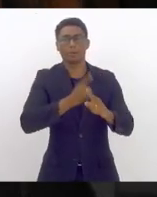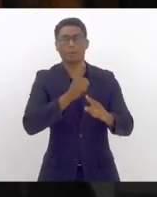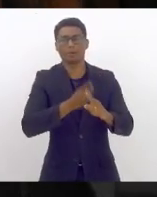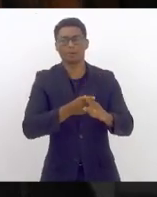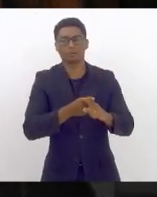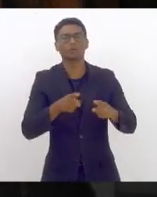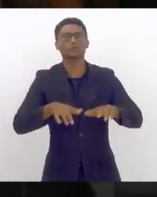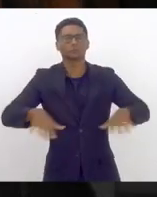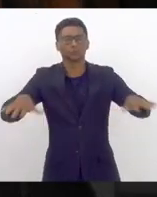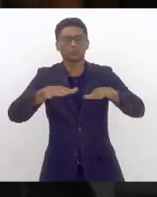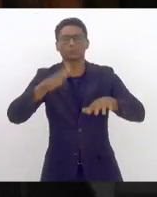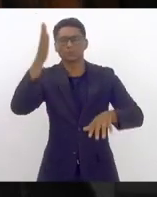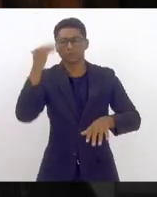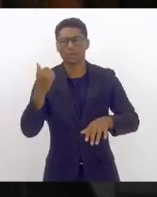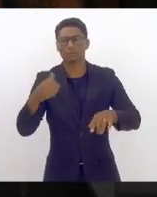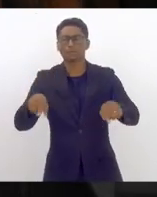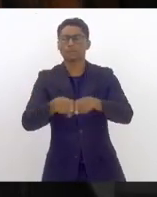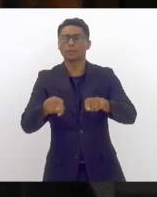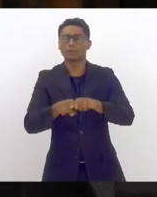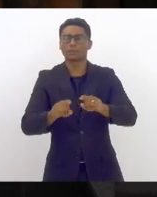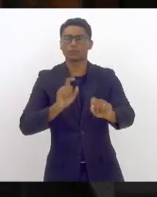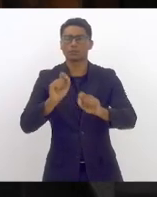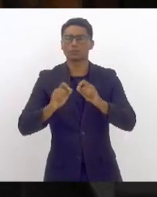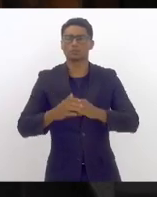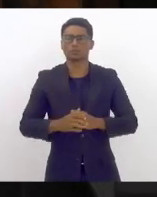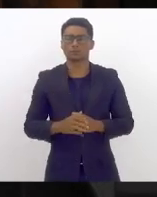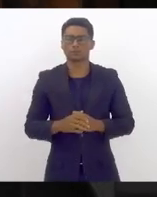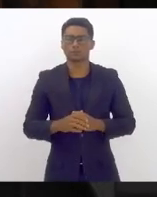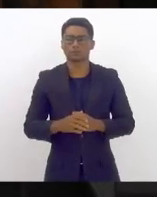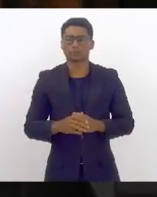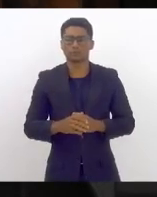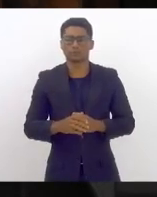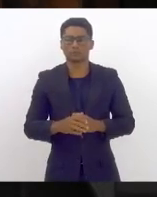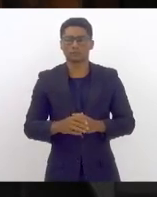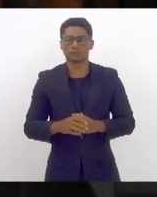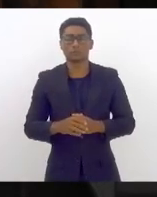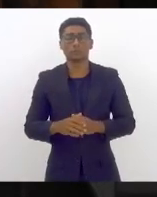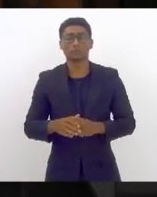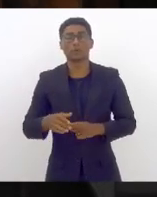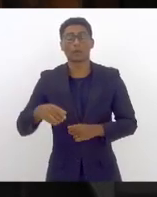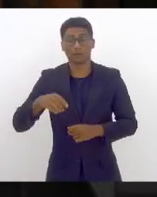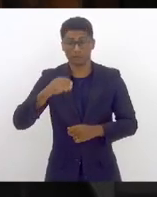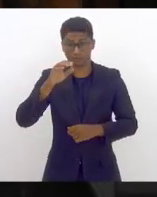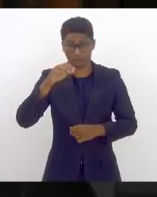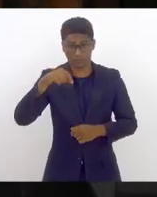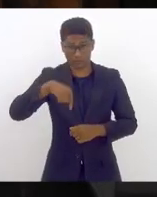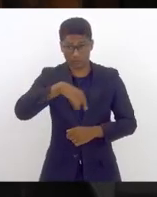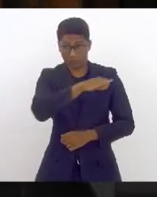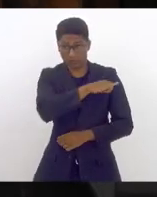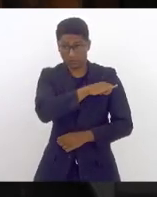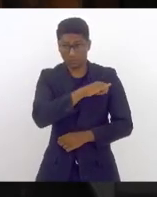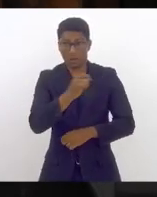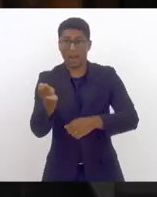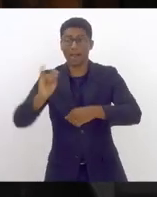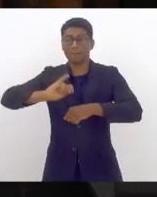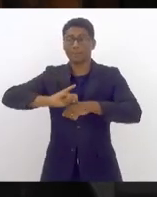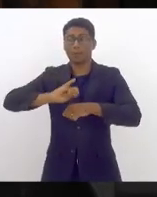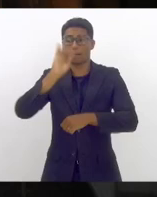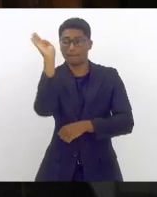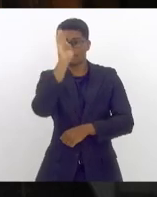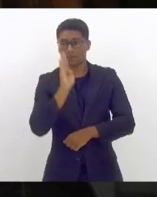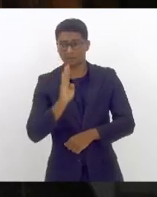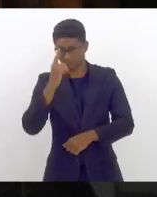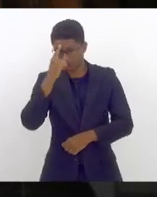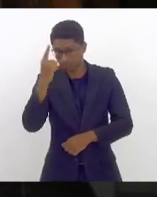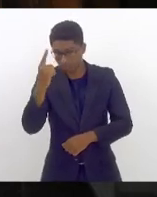inclusive, da herança de termos sido capital do Brasil e pagamos a conta,